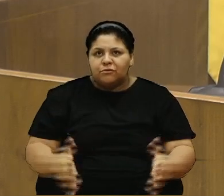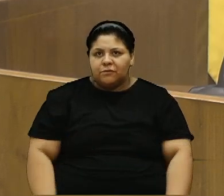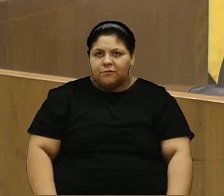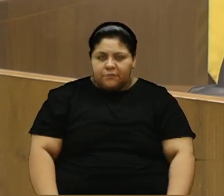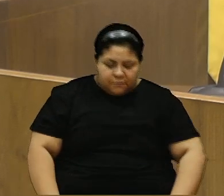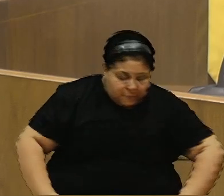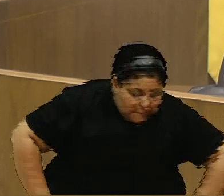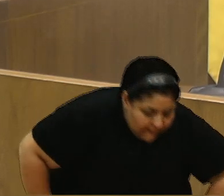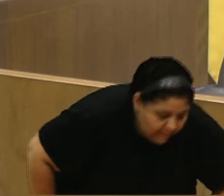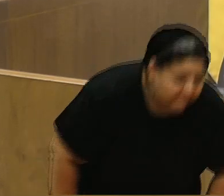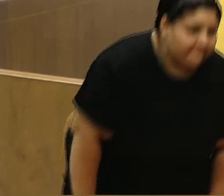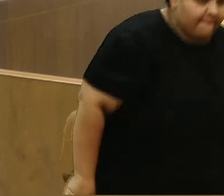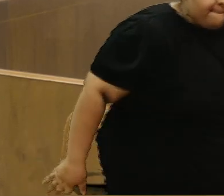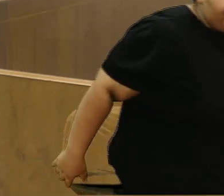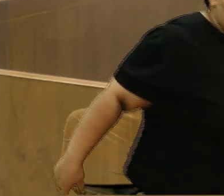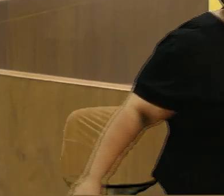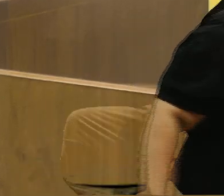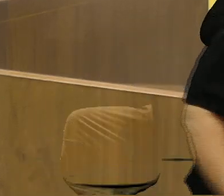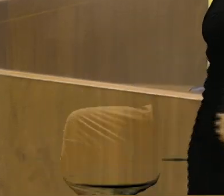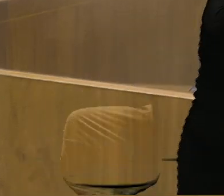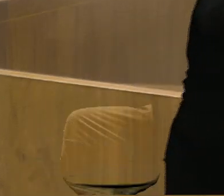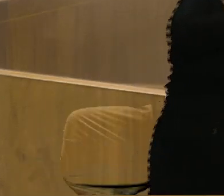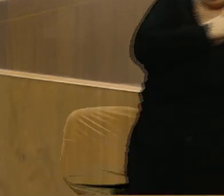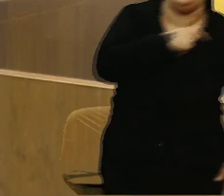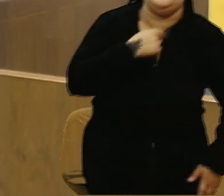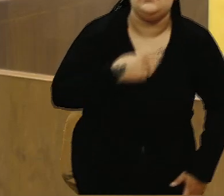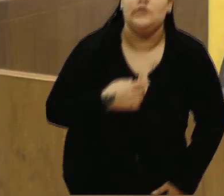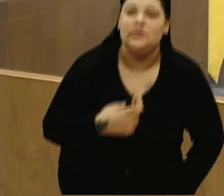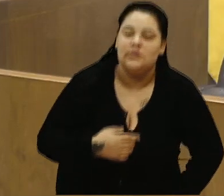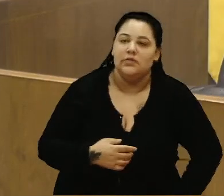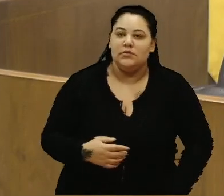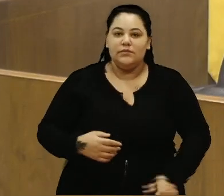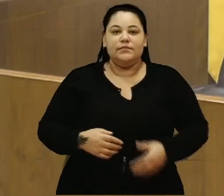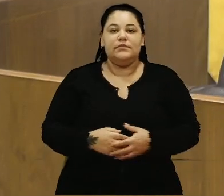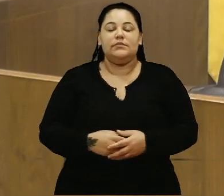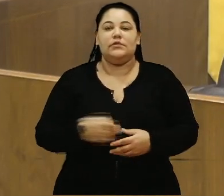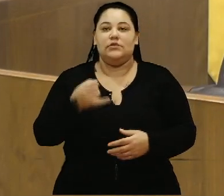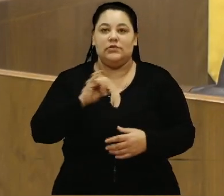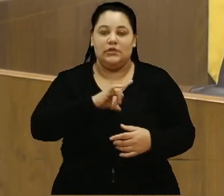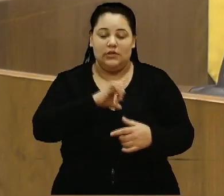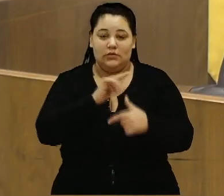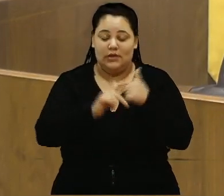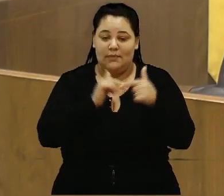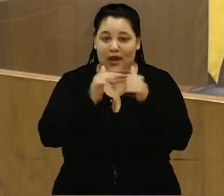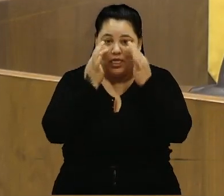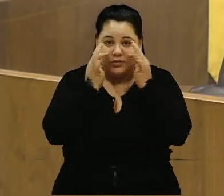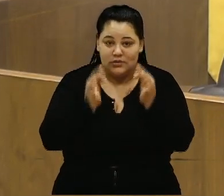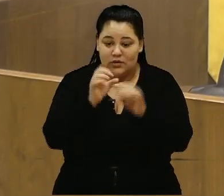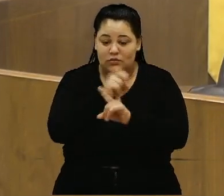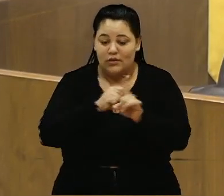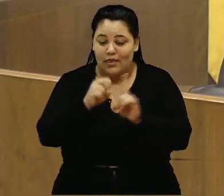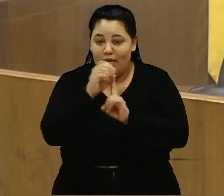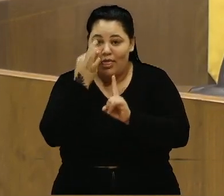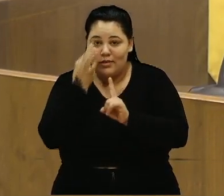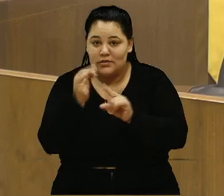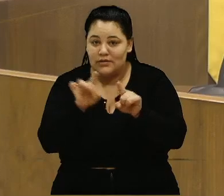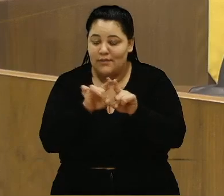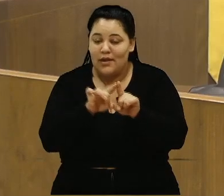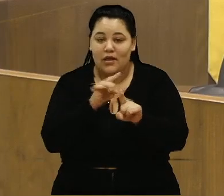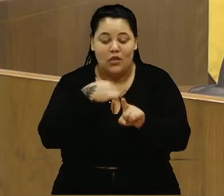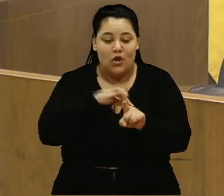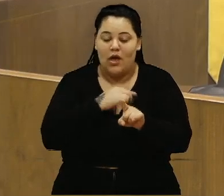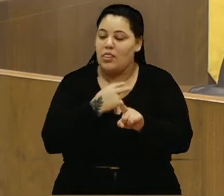aí a gente precisa ficar em alerta, sim, cada vez mais tratar sobre isso, os serviços atentos, a sociedade atenta, nós não